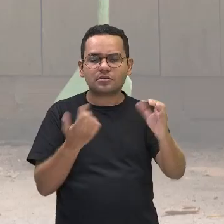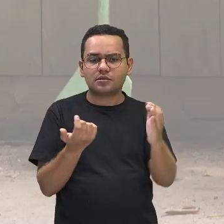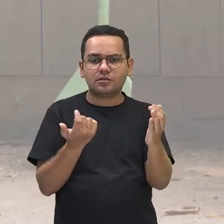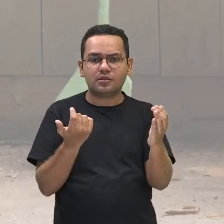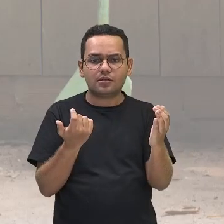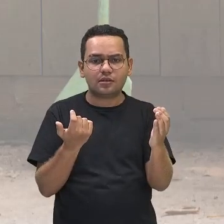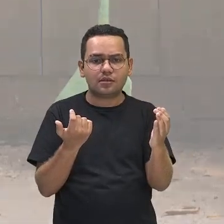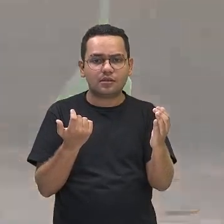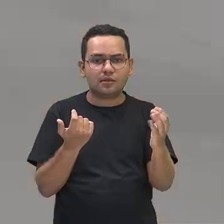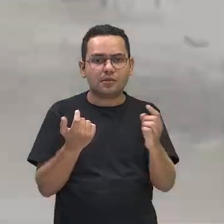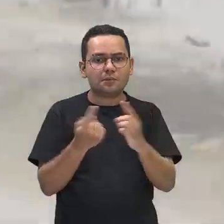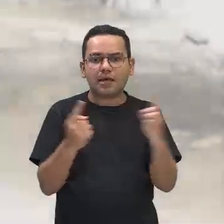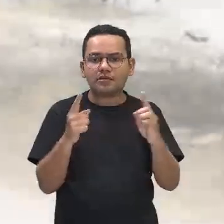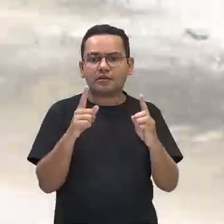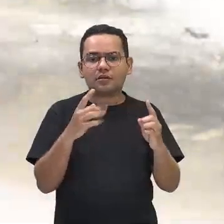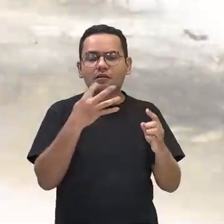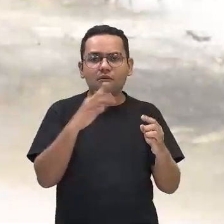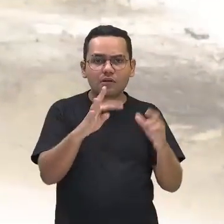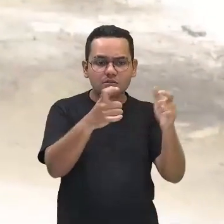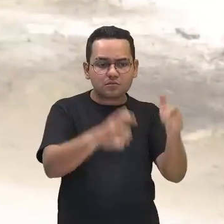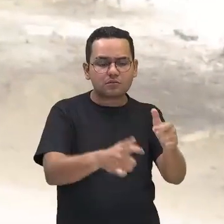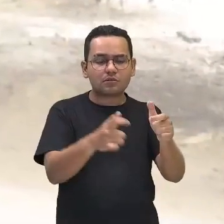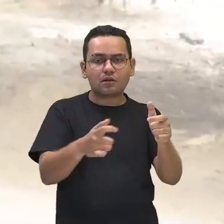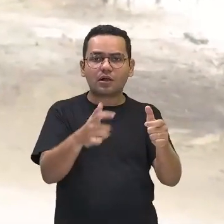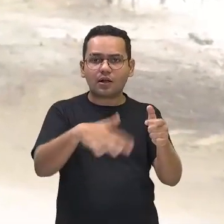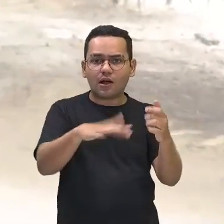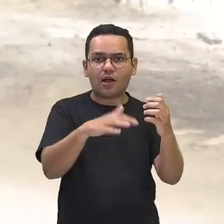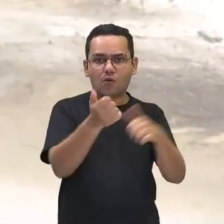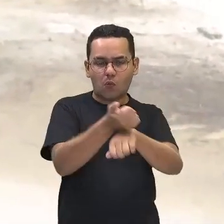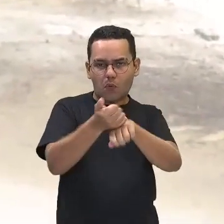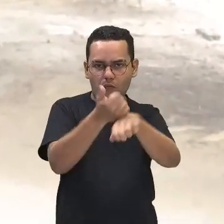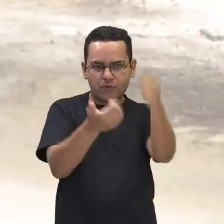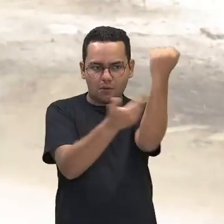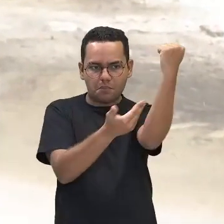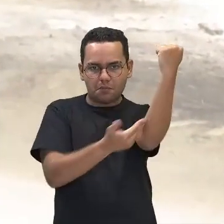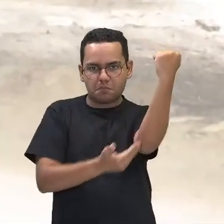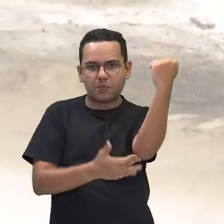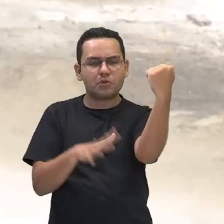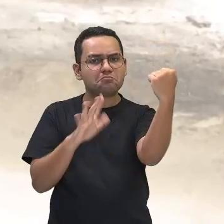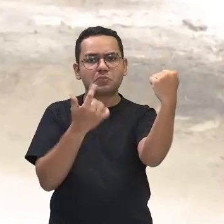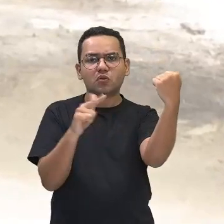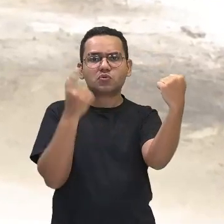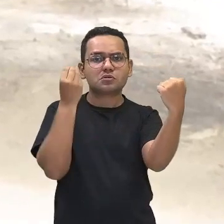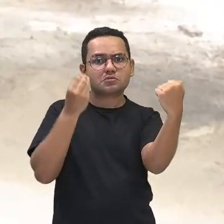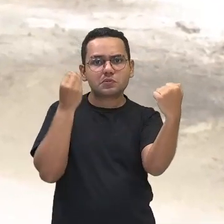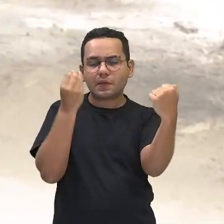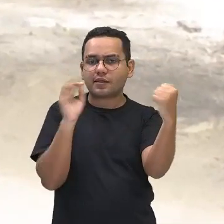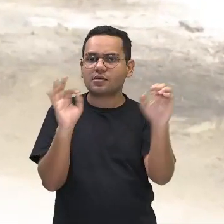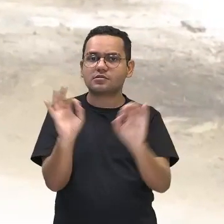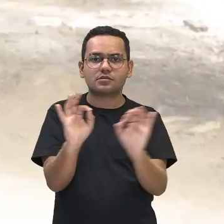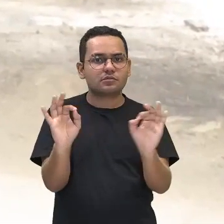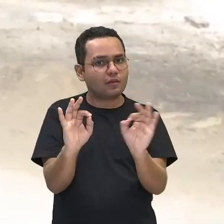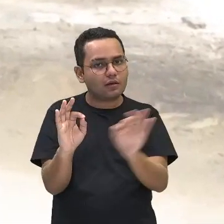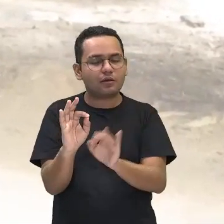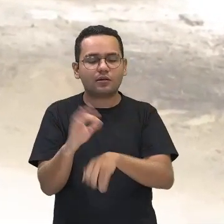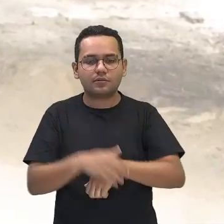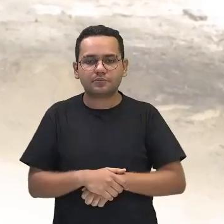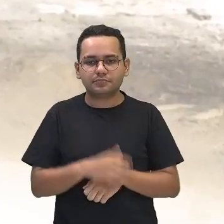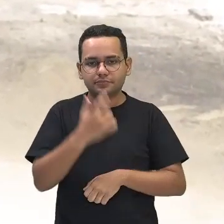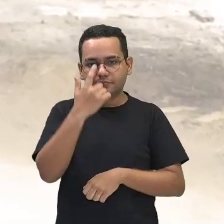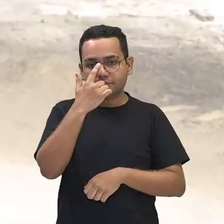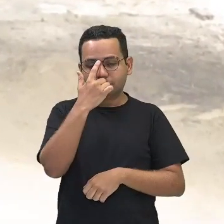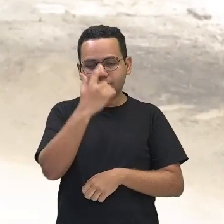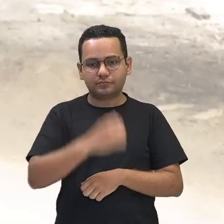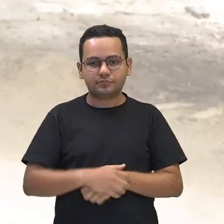não conhecia a região, chegava para cá sem nenhuma experiência, como os próprios historiadores que estudam esse momento da